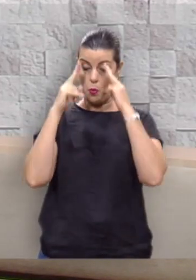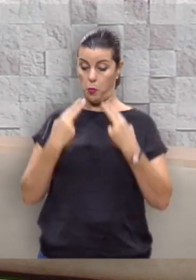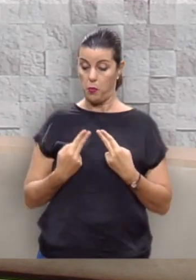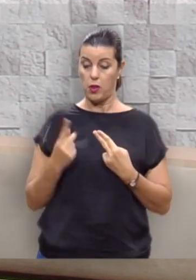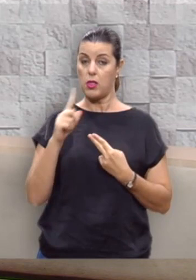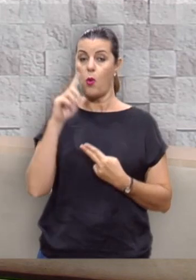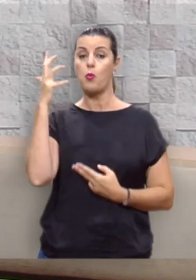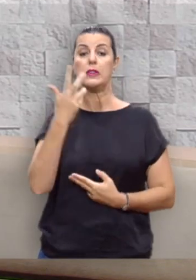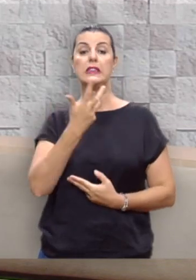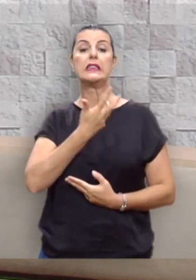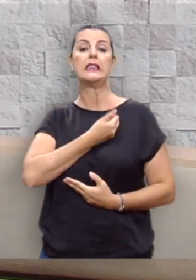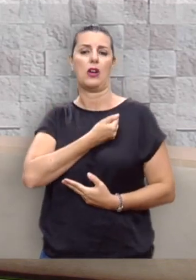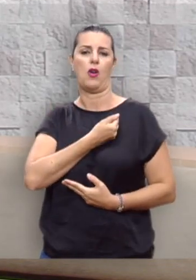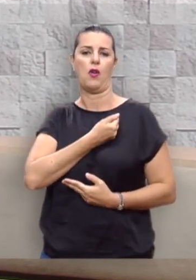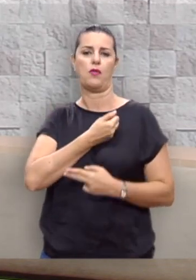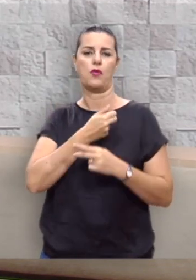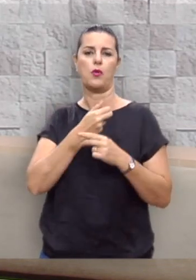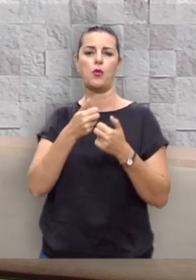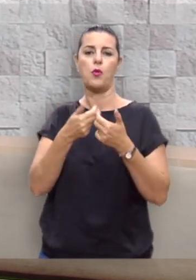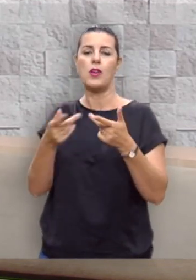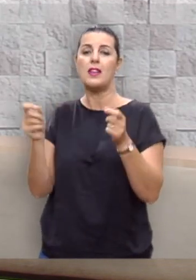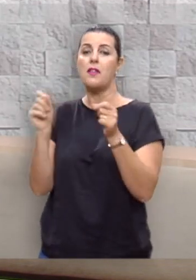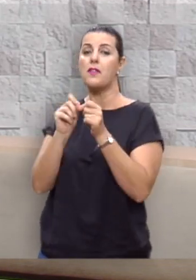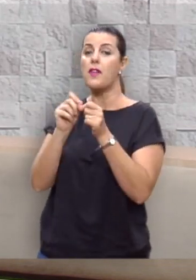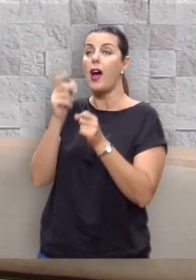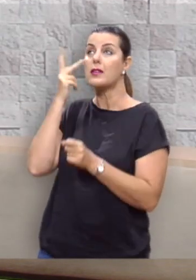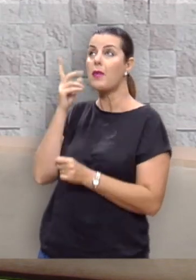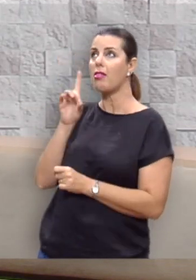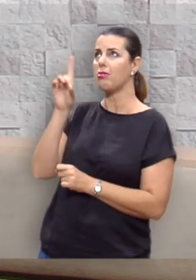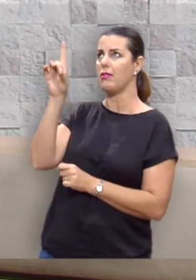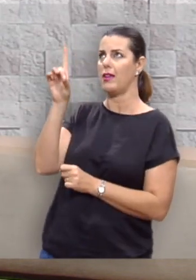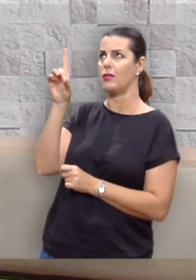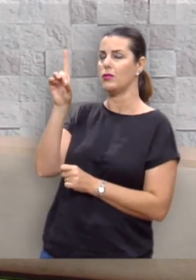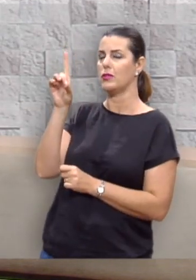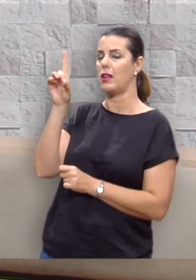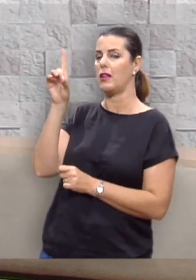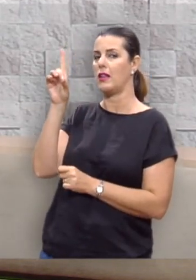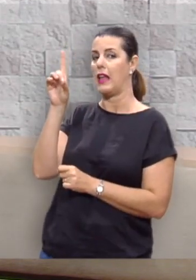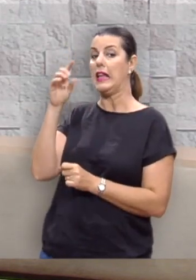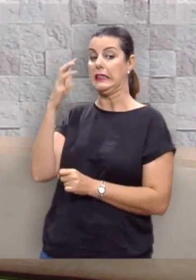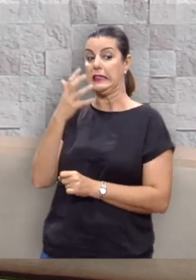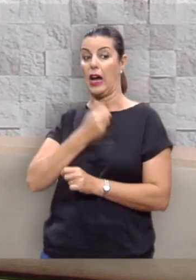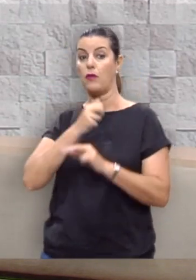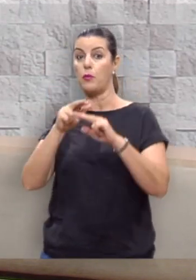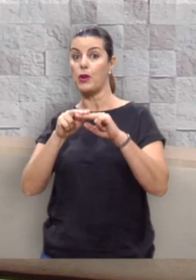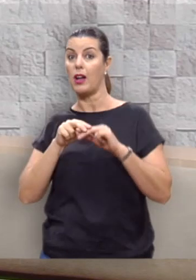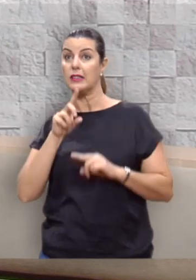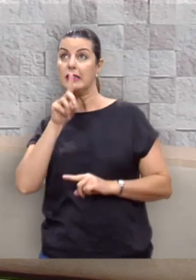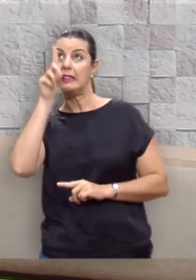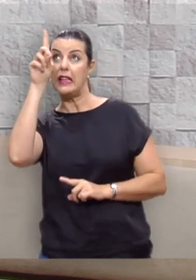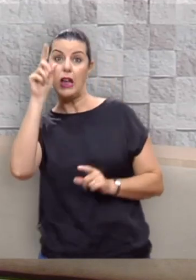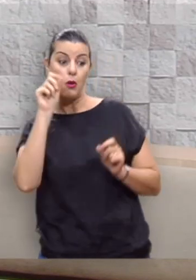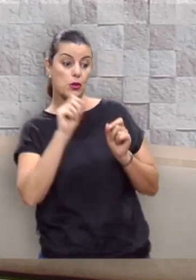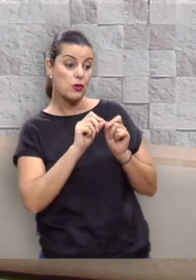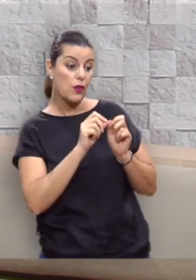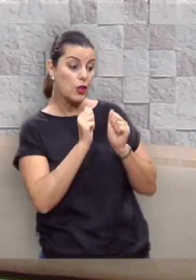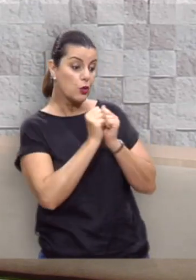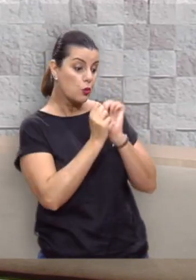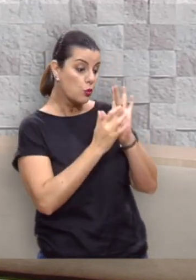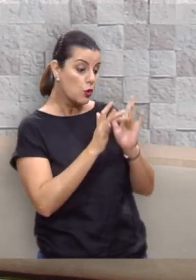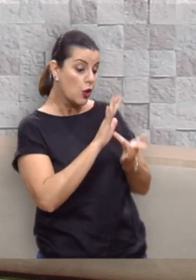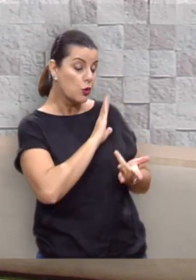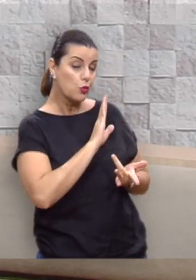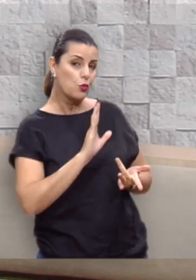salvo por aquilo que ele faz para Deus. Ele é salvo por aquilo que Deus fez por ele em Cristo